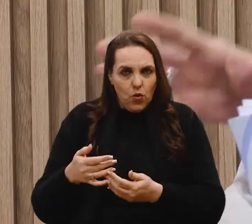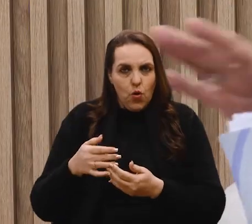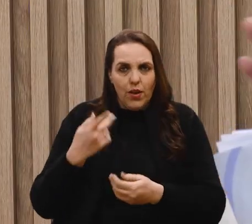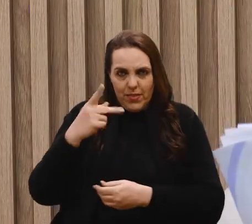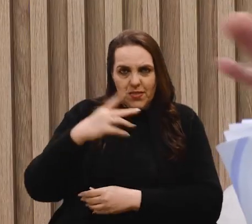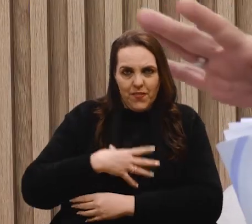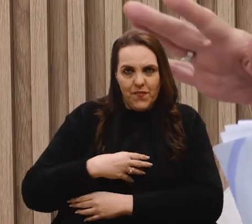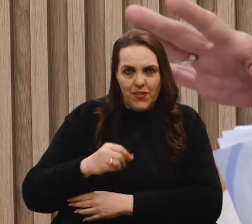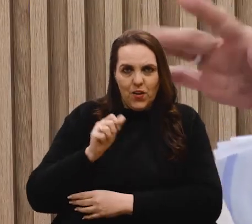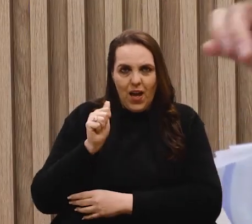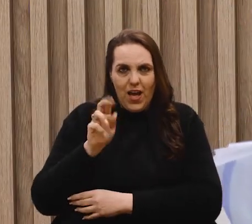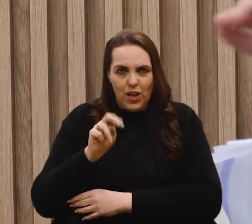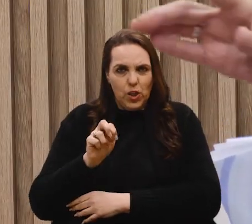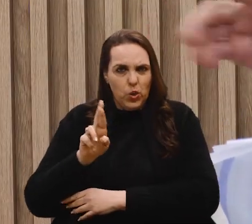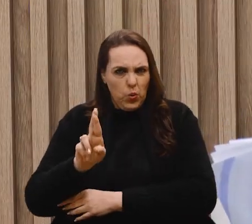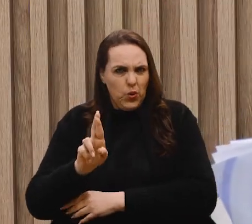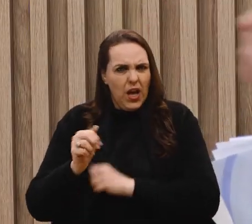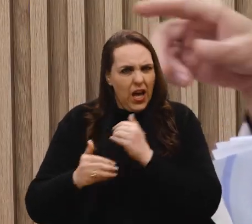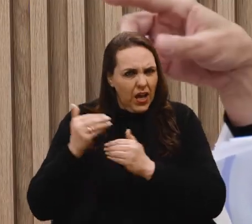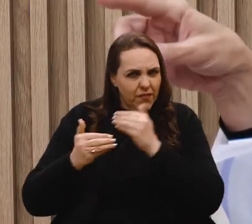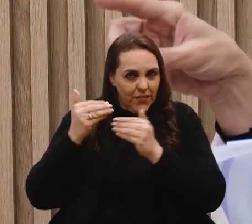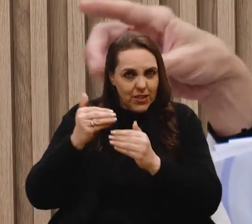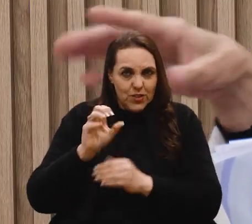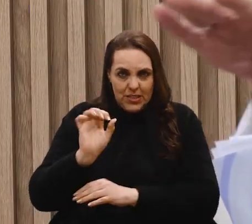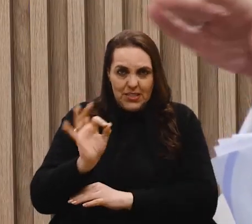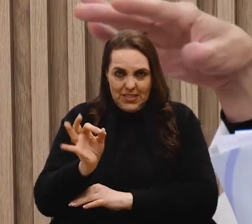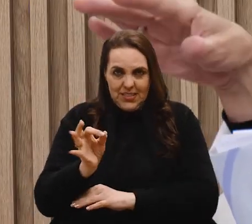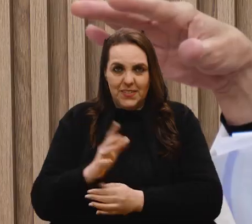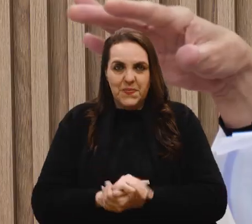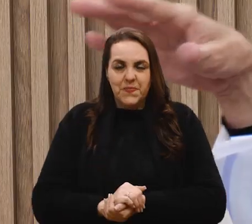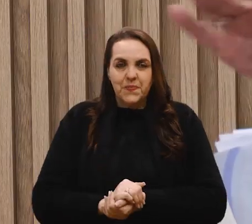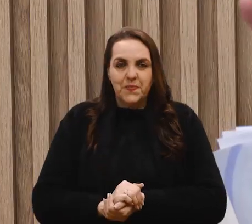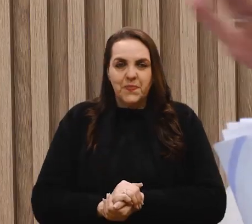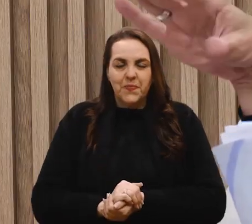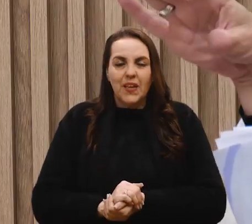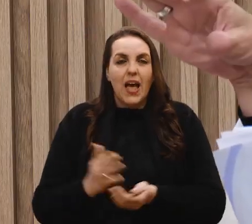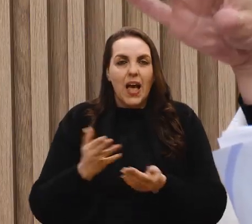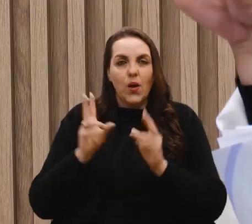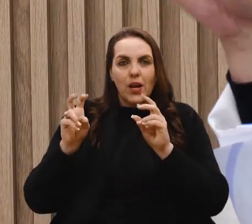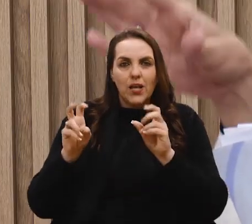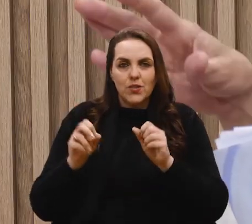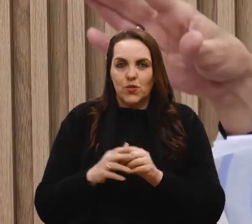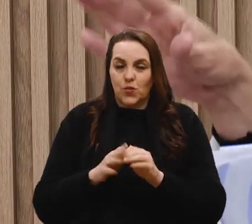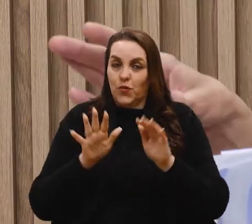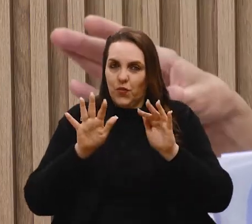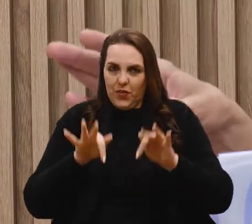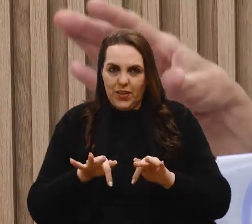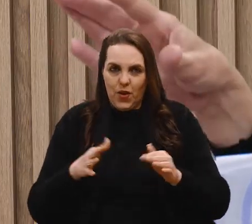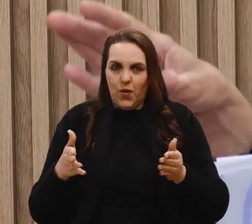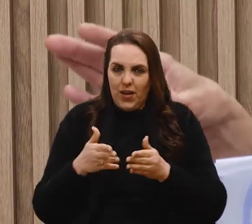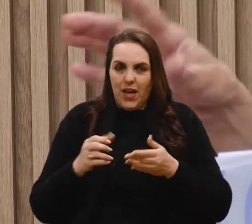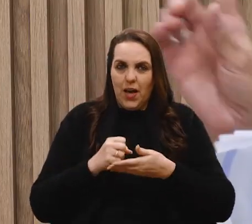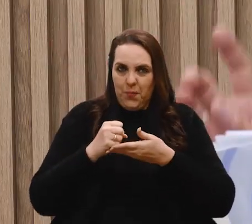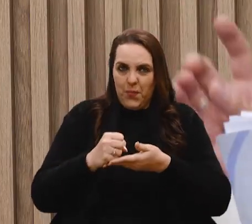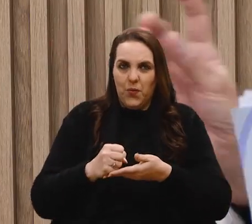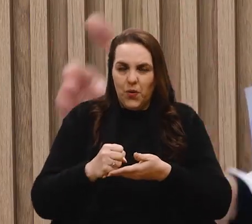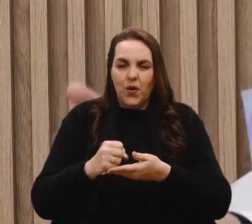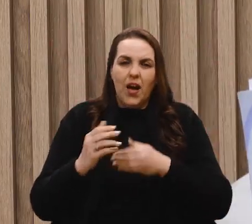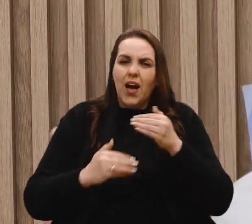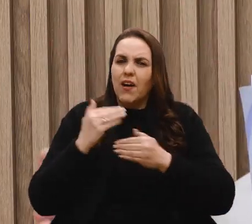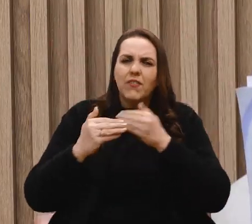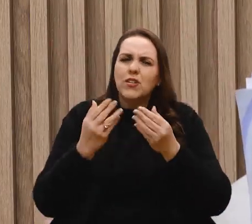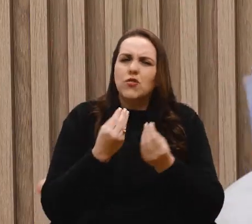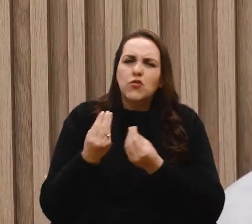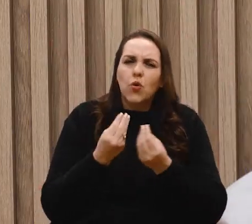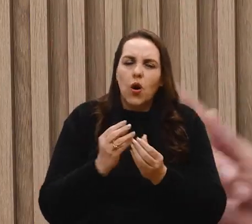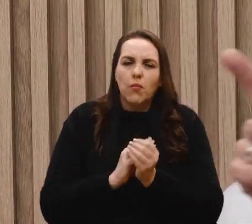Sim. E eu sei que o assunto tá terminando, assim, nessa parte da rede de apoio, mas, assim, teve avanços. Como é que funciona